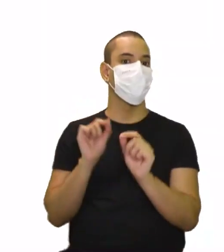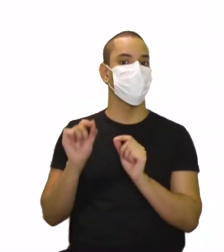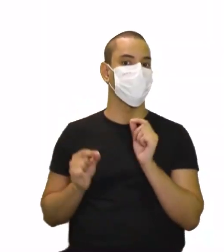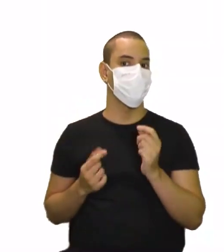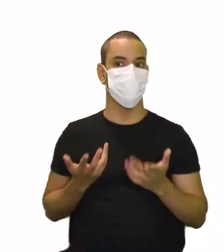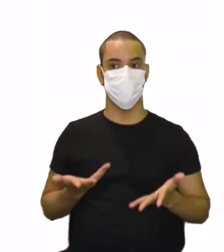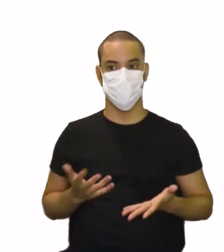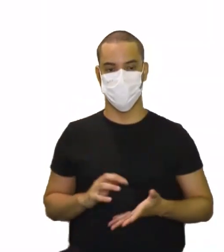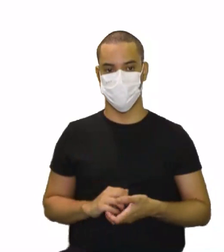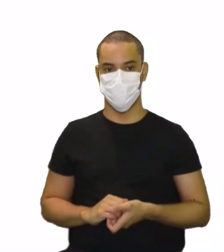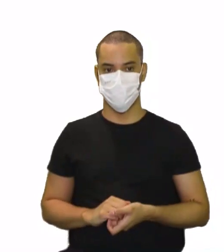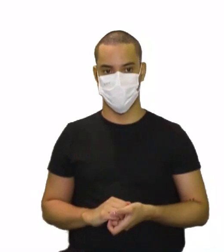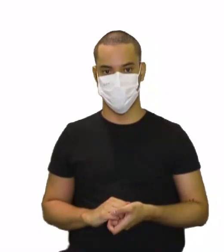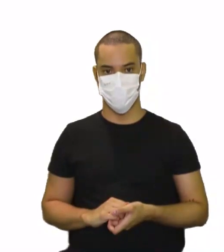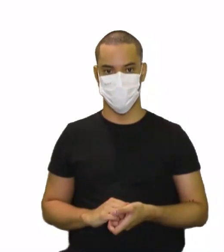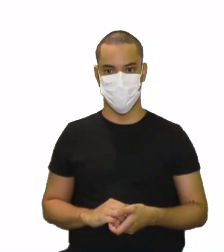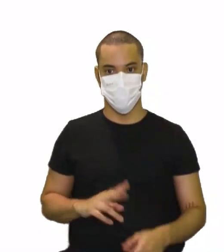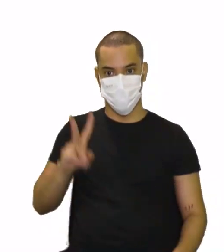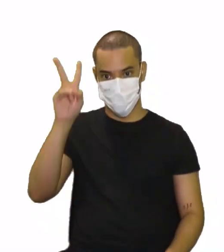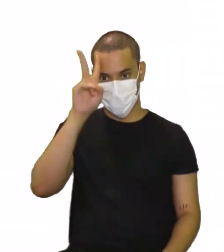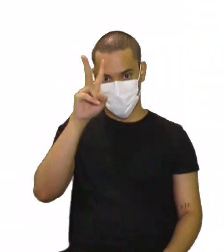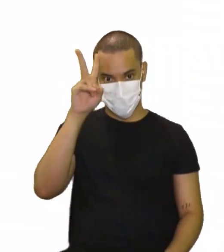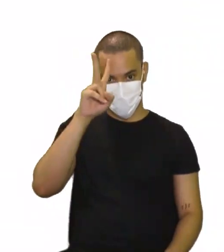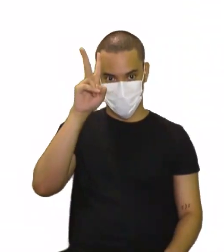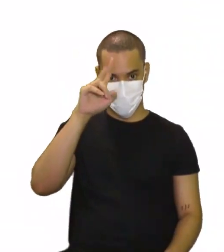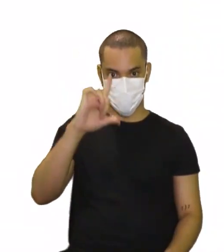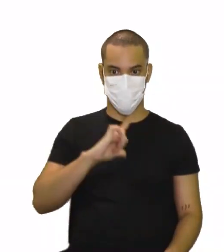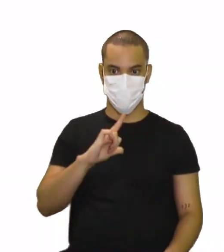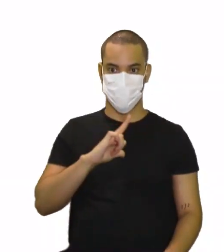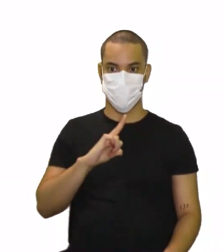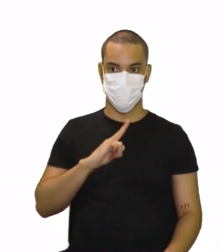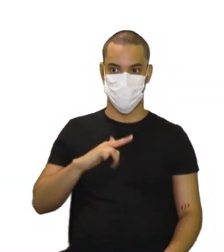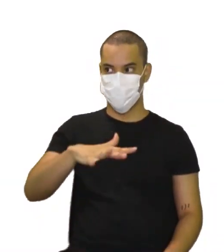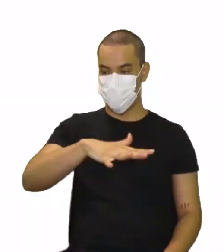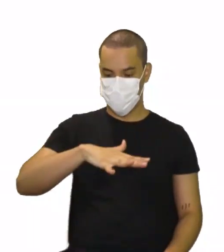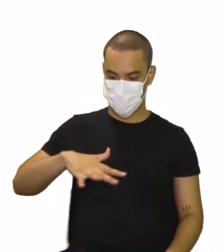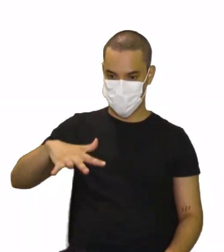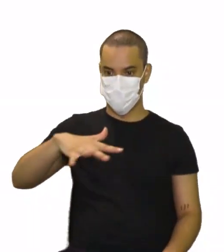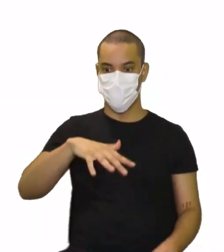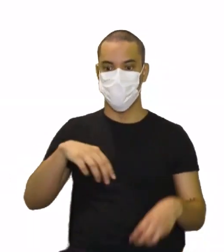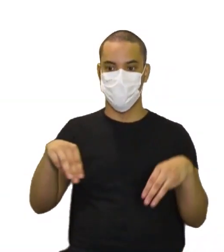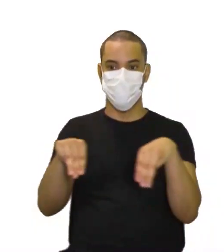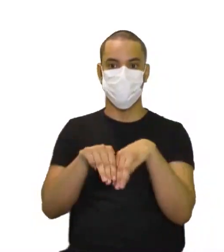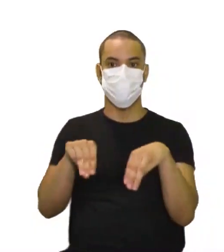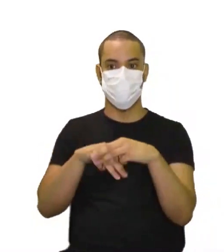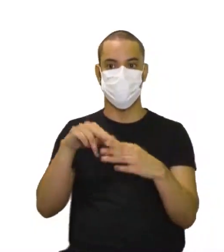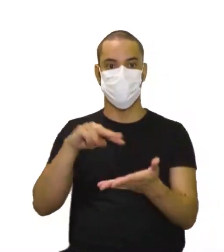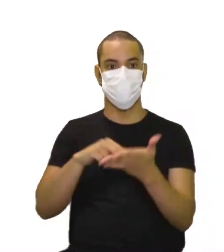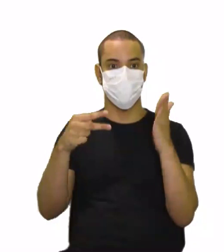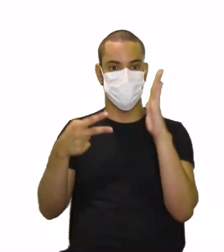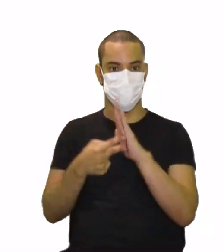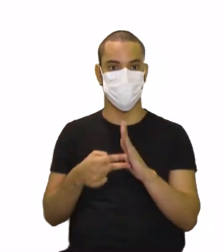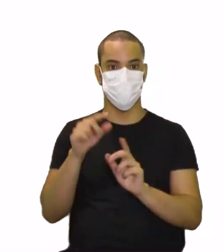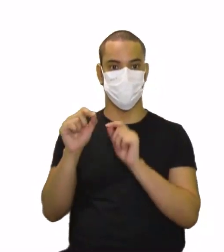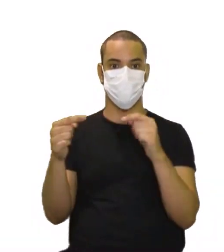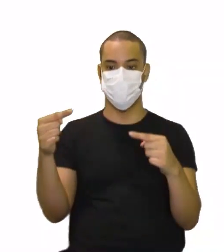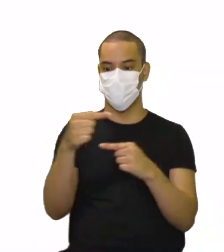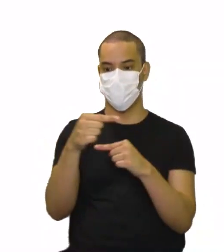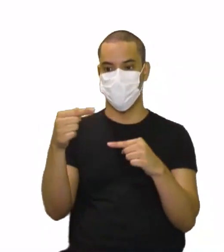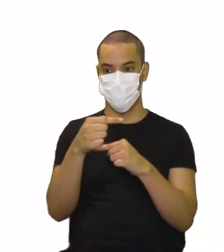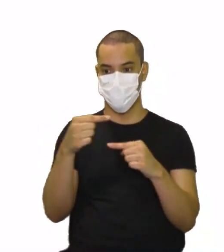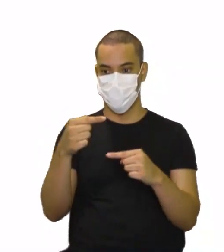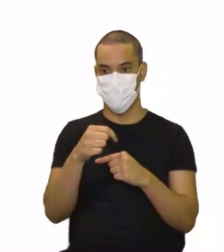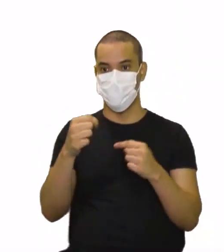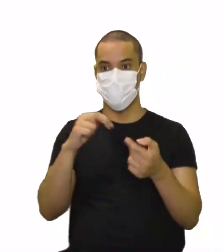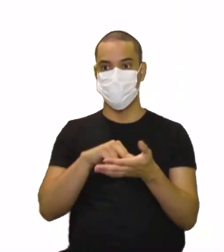olha só, uma barra metálica que se desloca através de um campo magnético se torna polarizado. Está